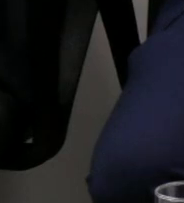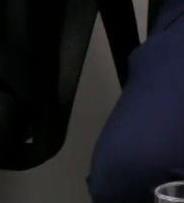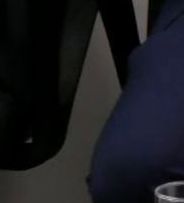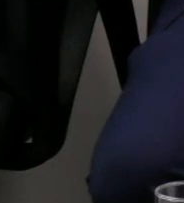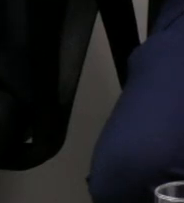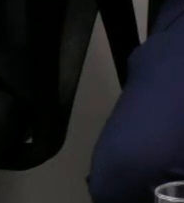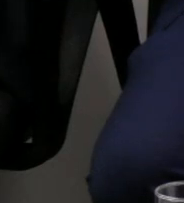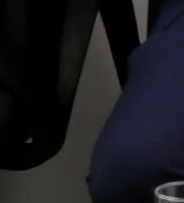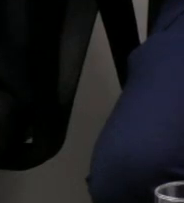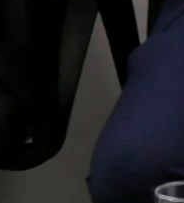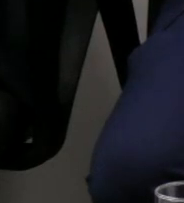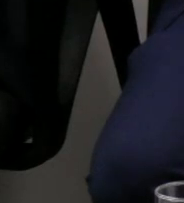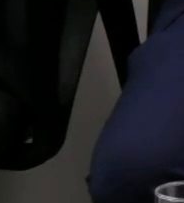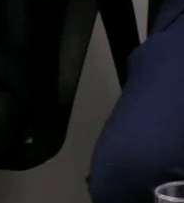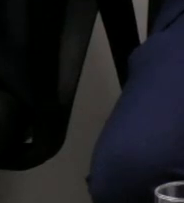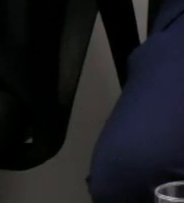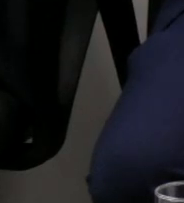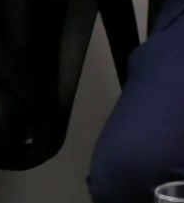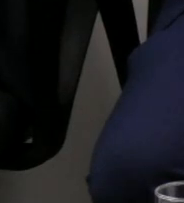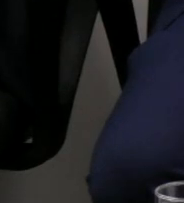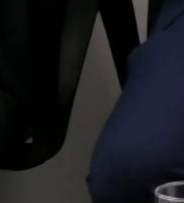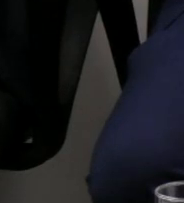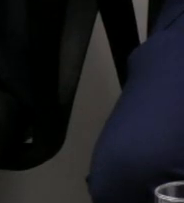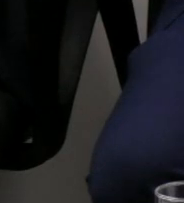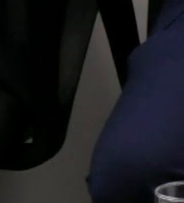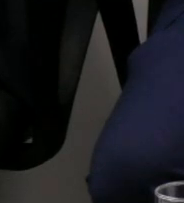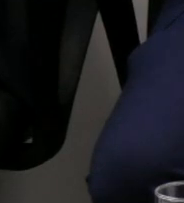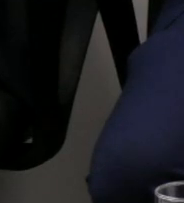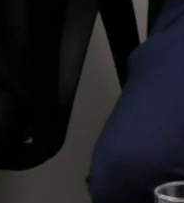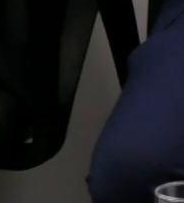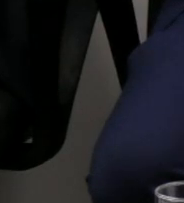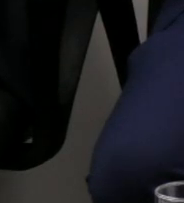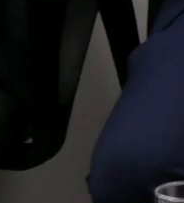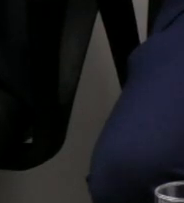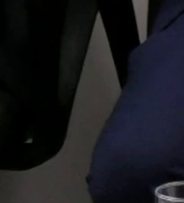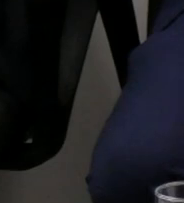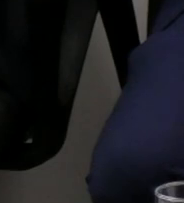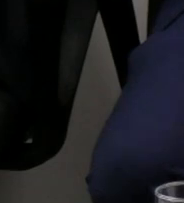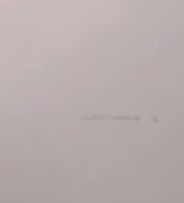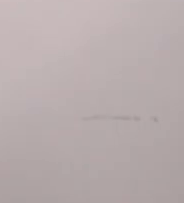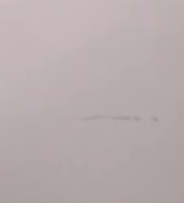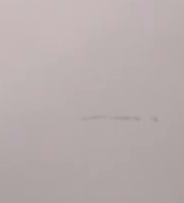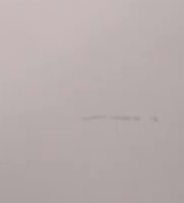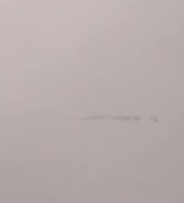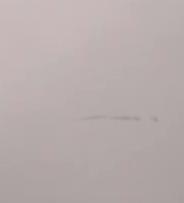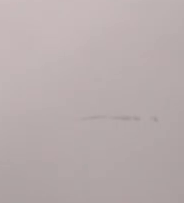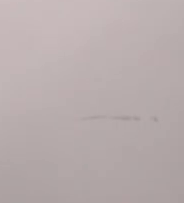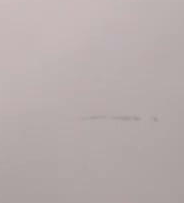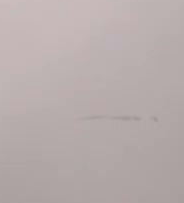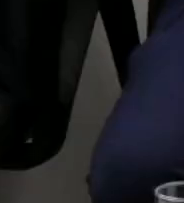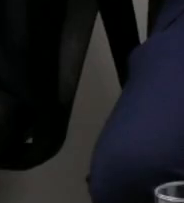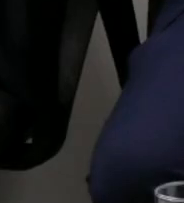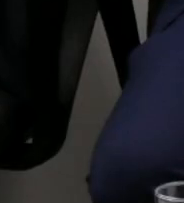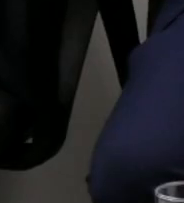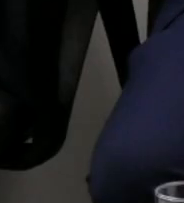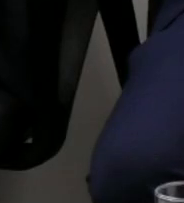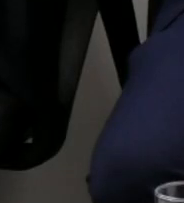iné sou Desde querer novo esquece 2014 mas eu mesmo já montei uma foi recente